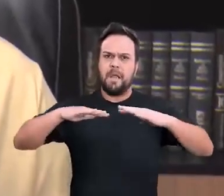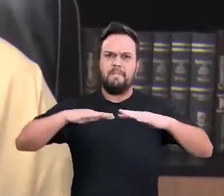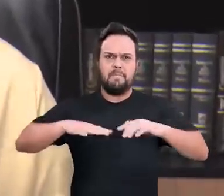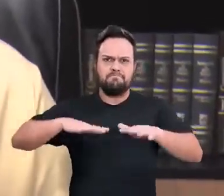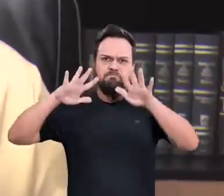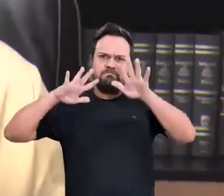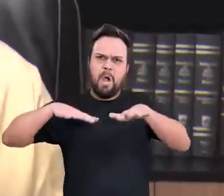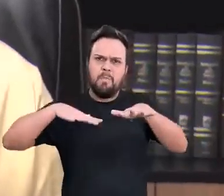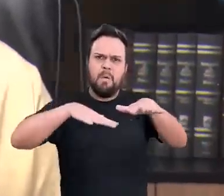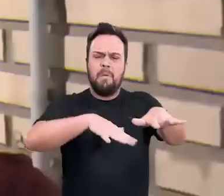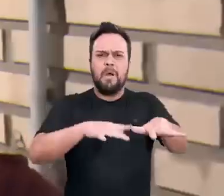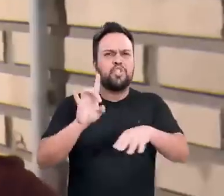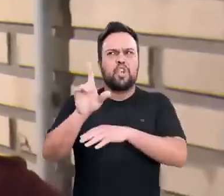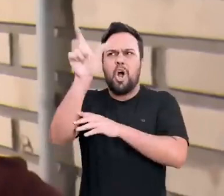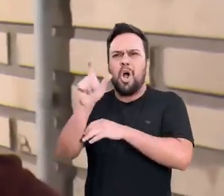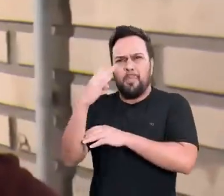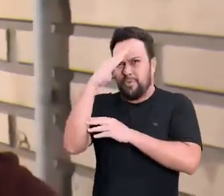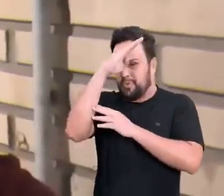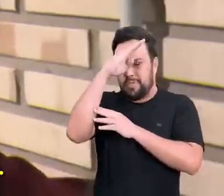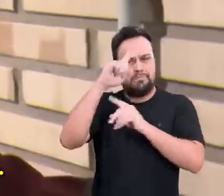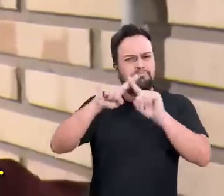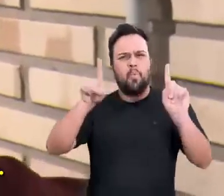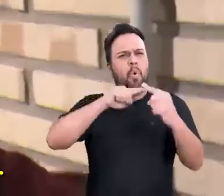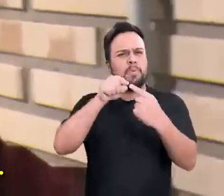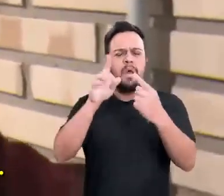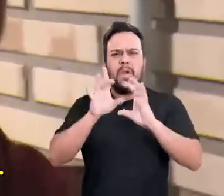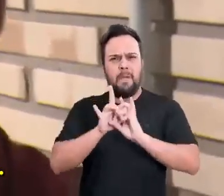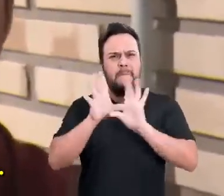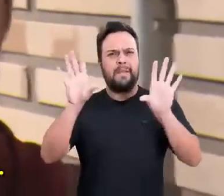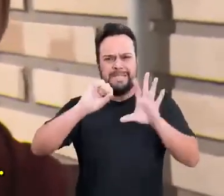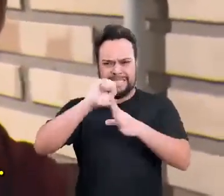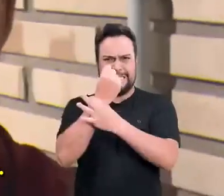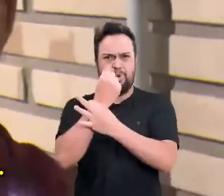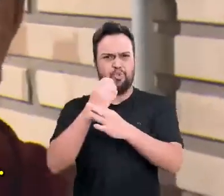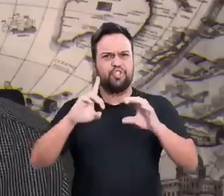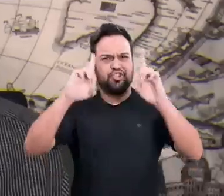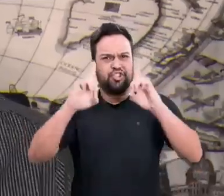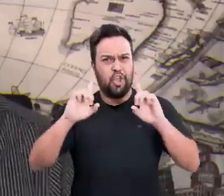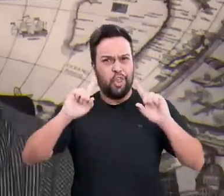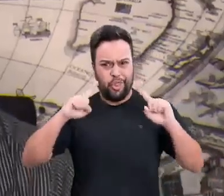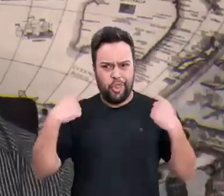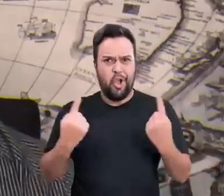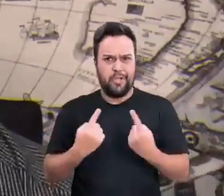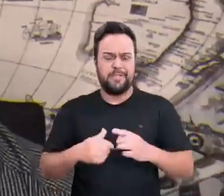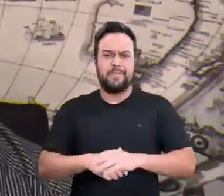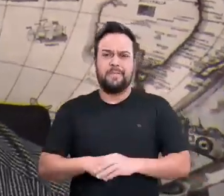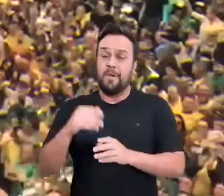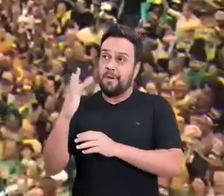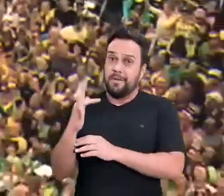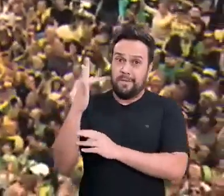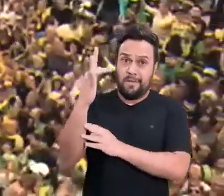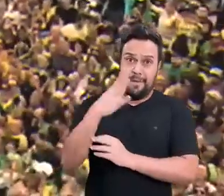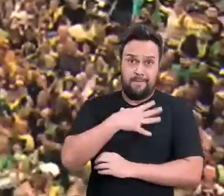vai além de Bolsonaro. Pela nossa liberdade, pelo Estado Democrático de Direito. É sobre as futuras